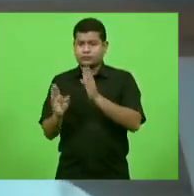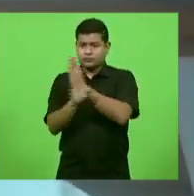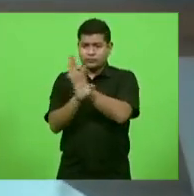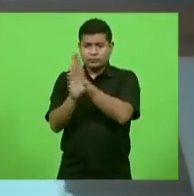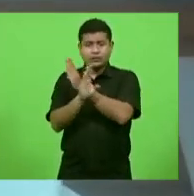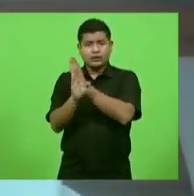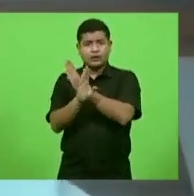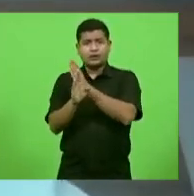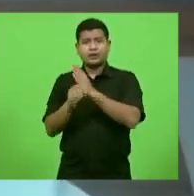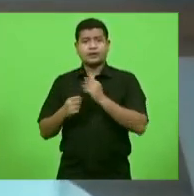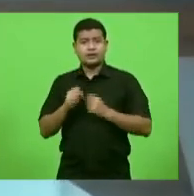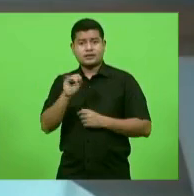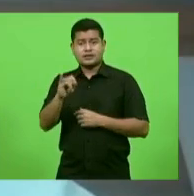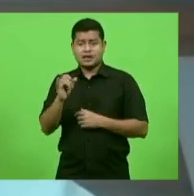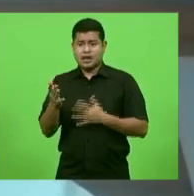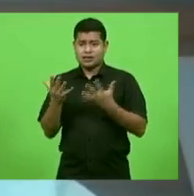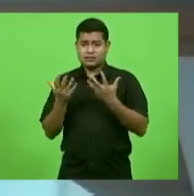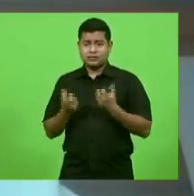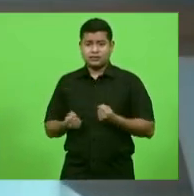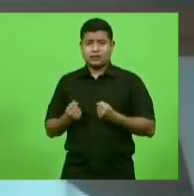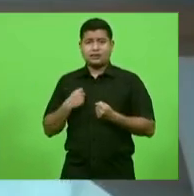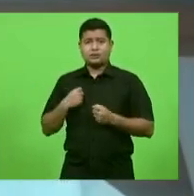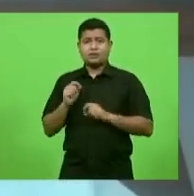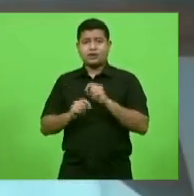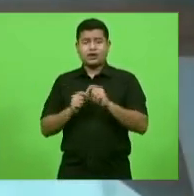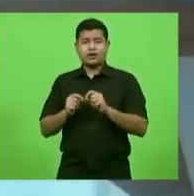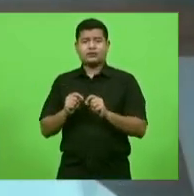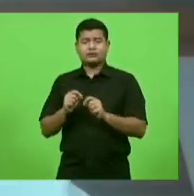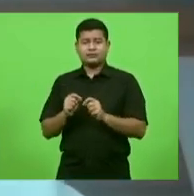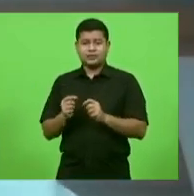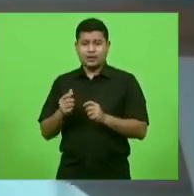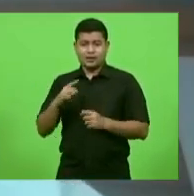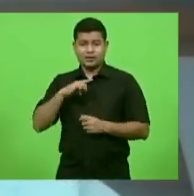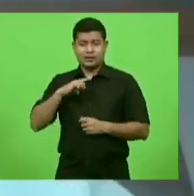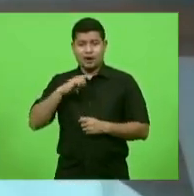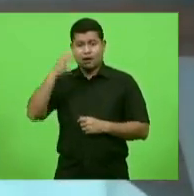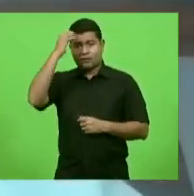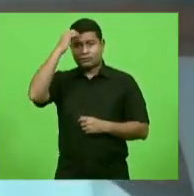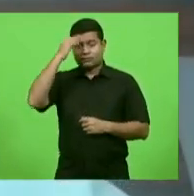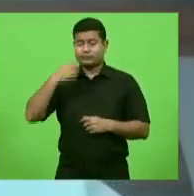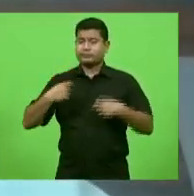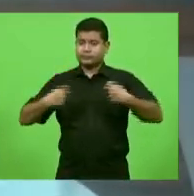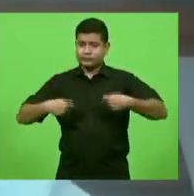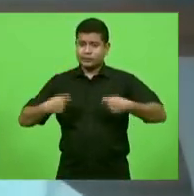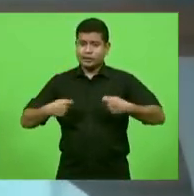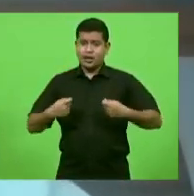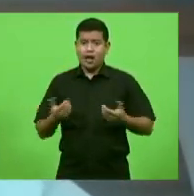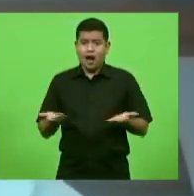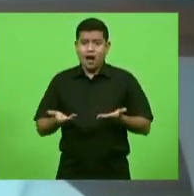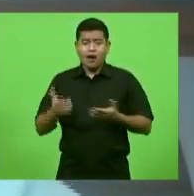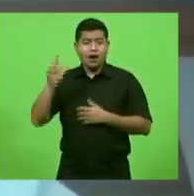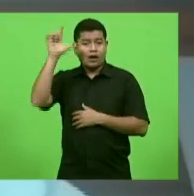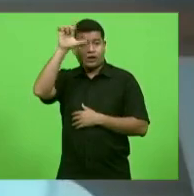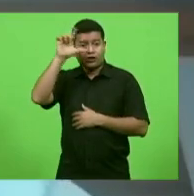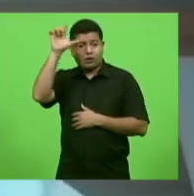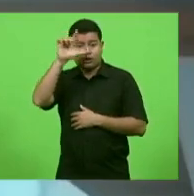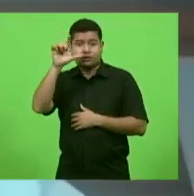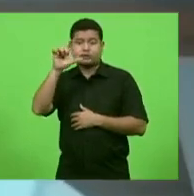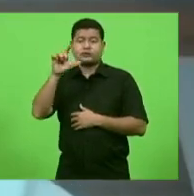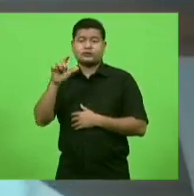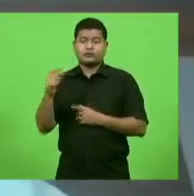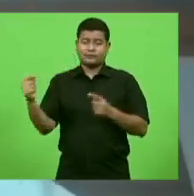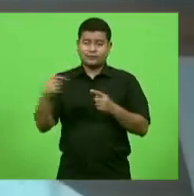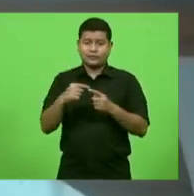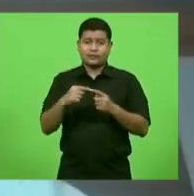que se não admitisse a influência externa sobre estes autos, a única conclusão lógica é a abertura desse processo de impeachment. Excelências, hoje é um dia